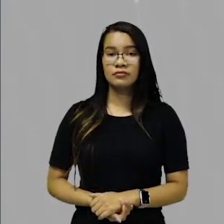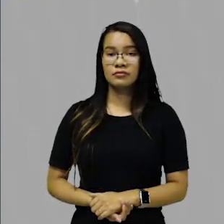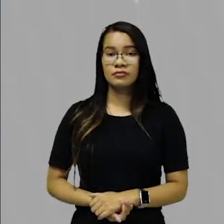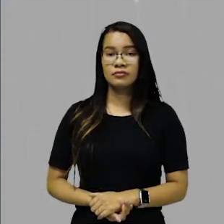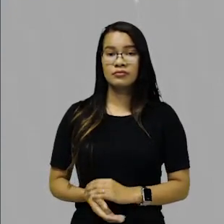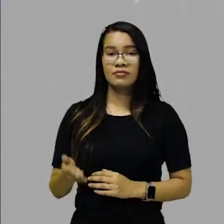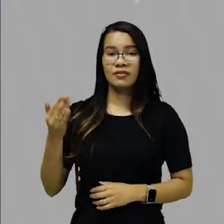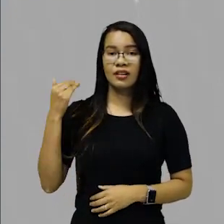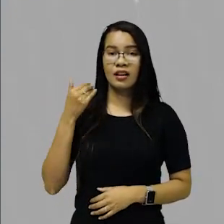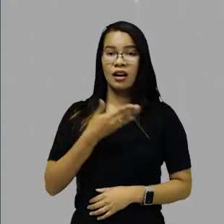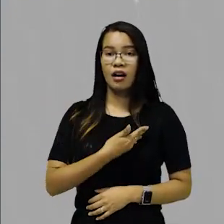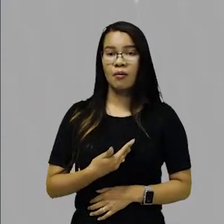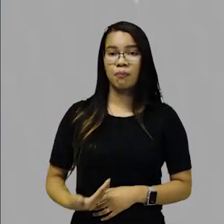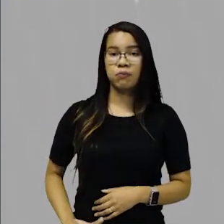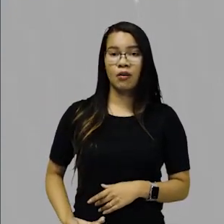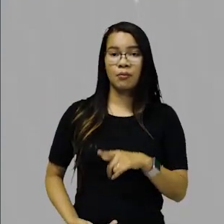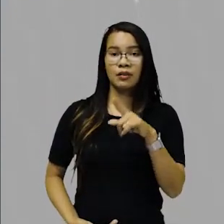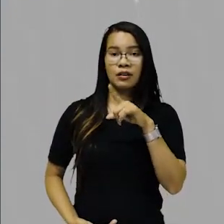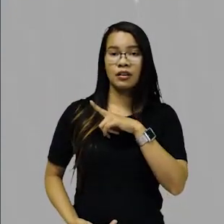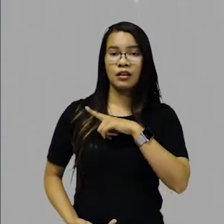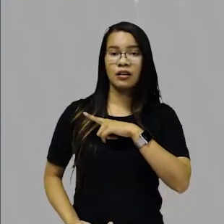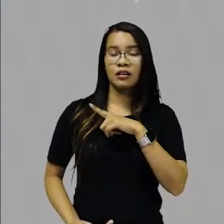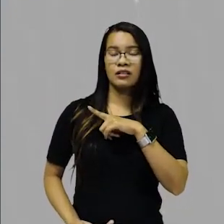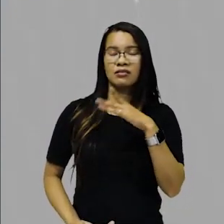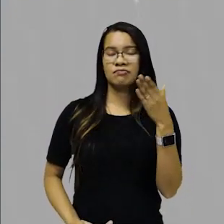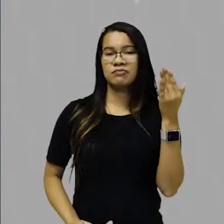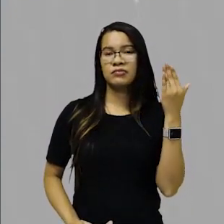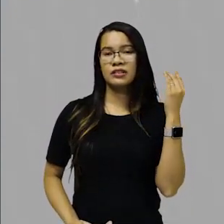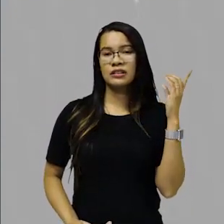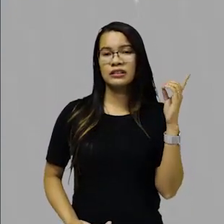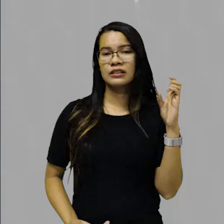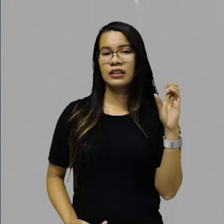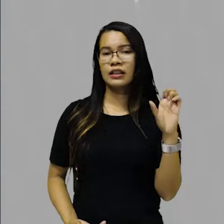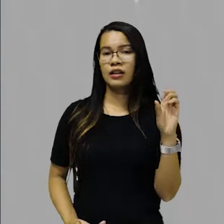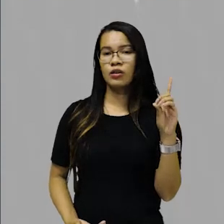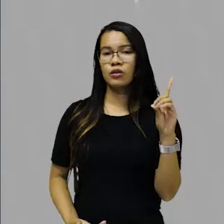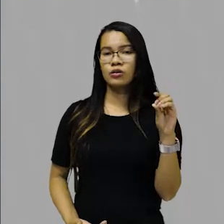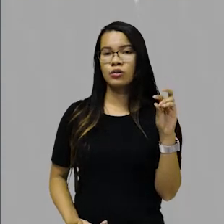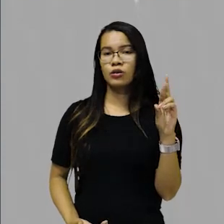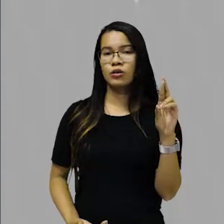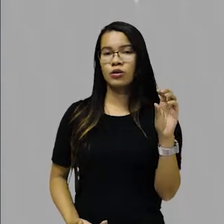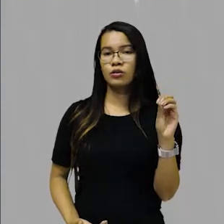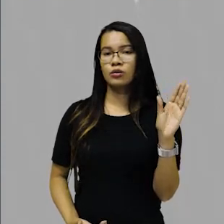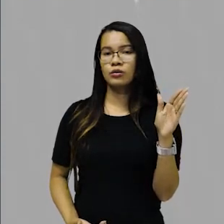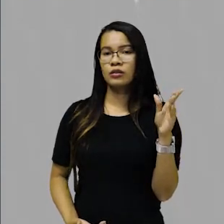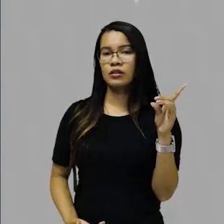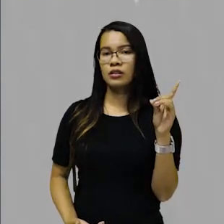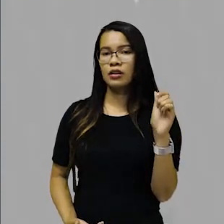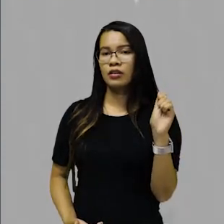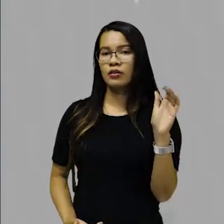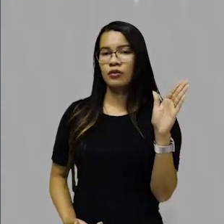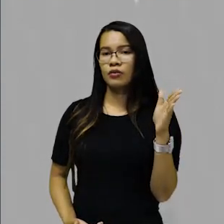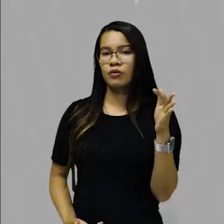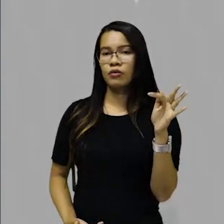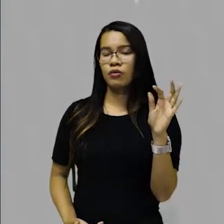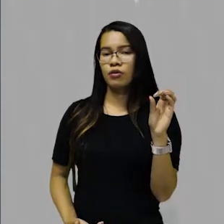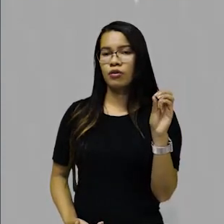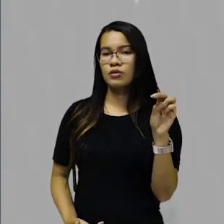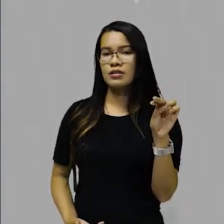Desde que a República existe, desde Deodoro da Fonseca, em 1889, quantas mulheres chegaram na presidência?